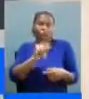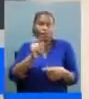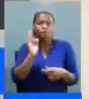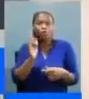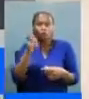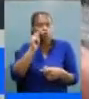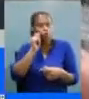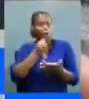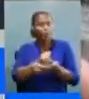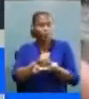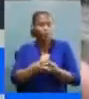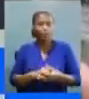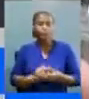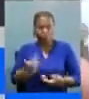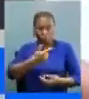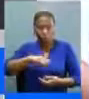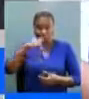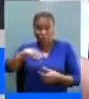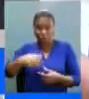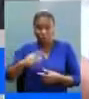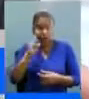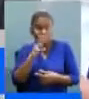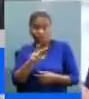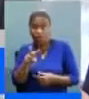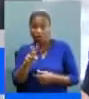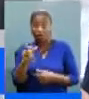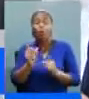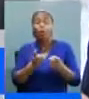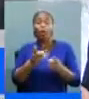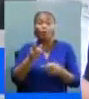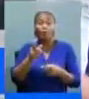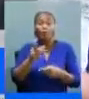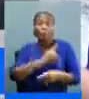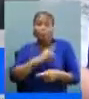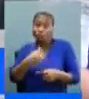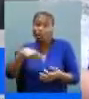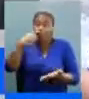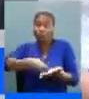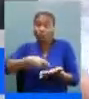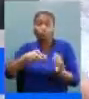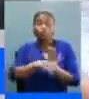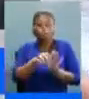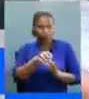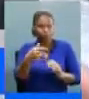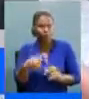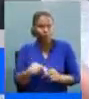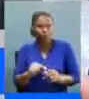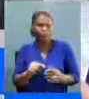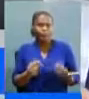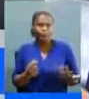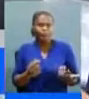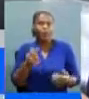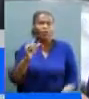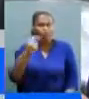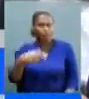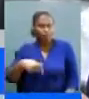o Fundo de Turismo a apoiar. E nós estamos aqui a ver e que o privado está a investir em condições.